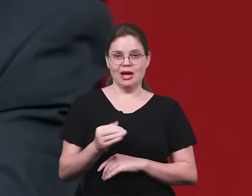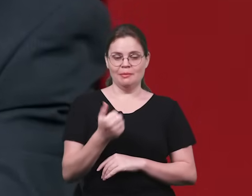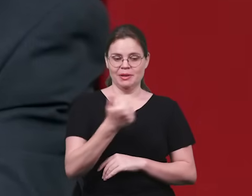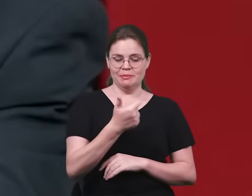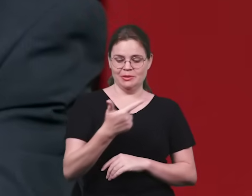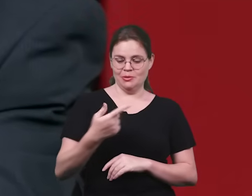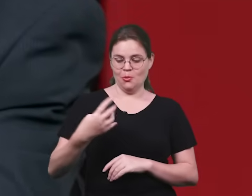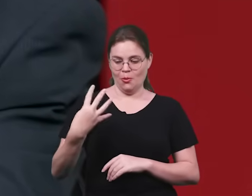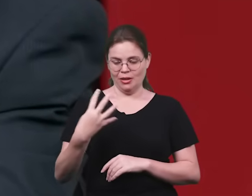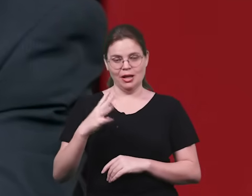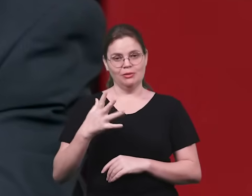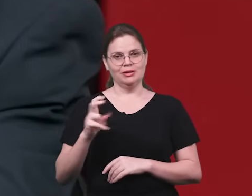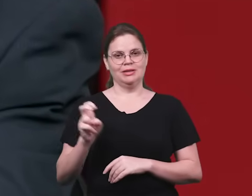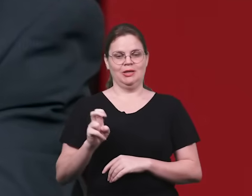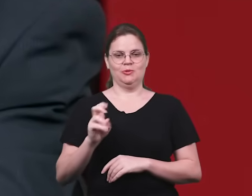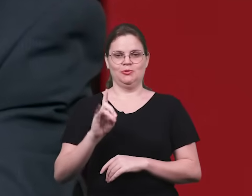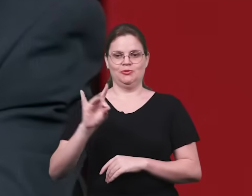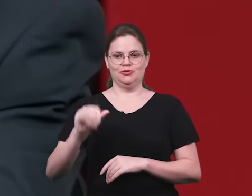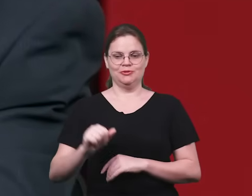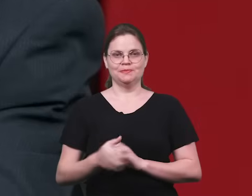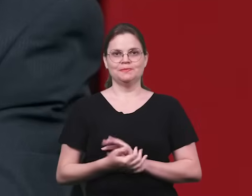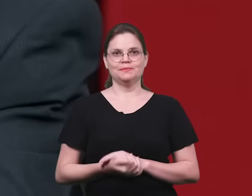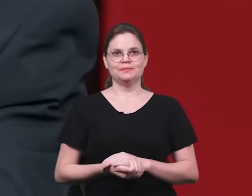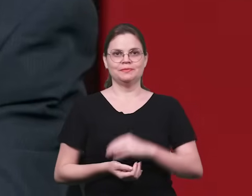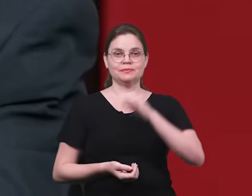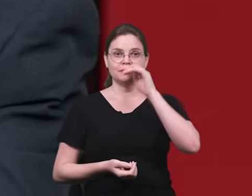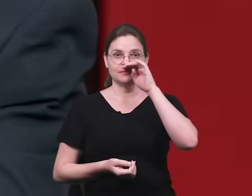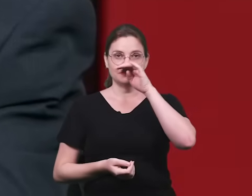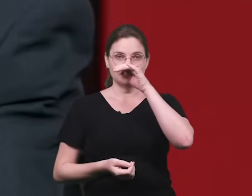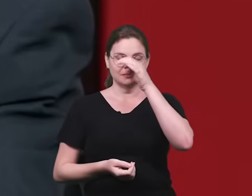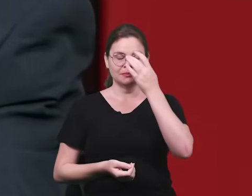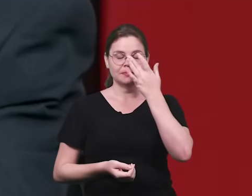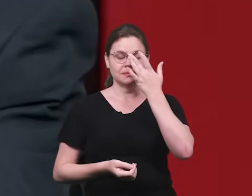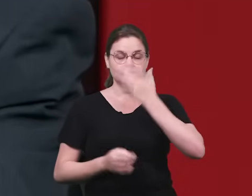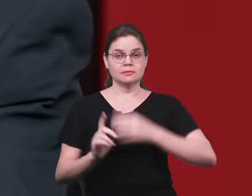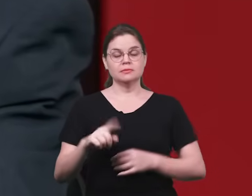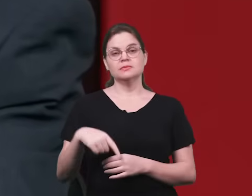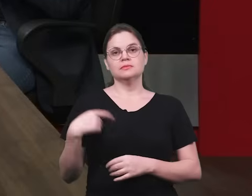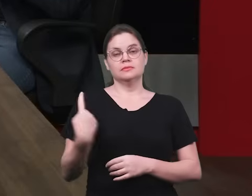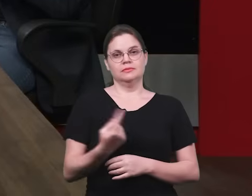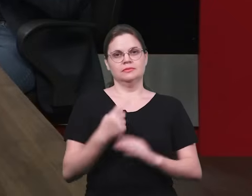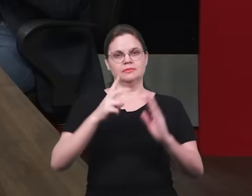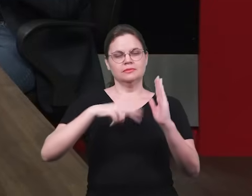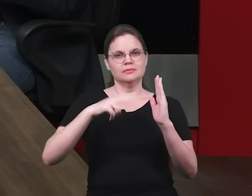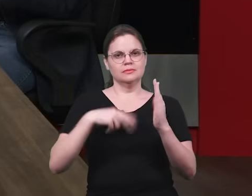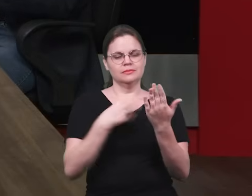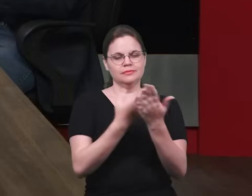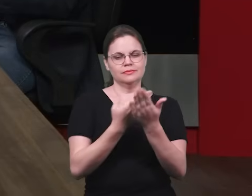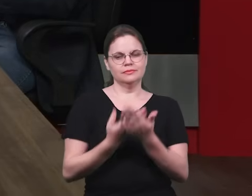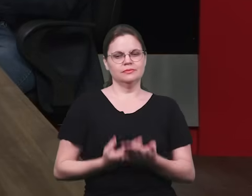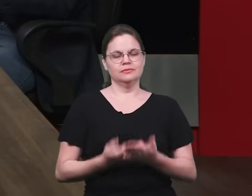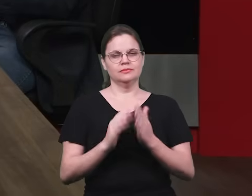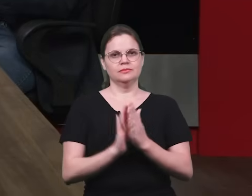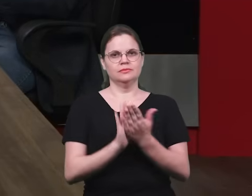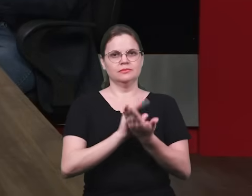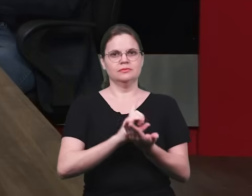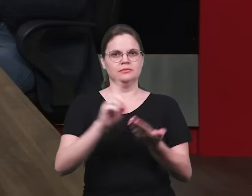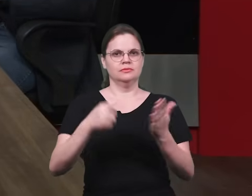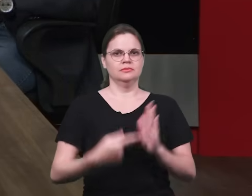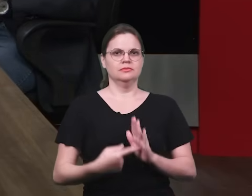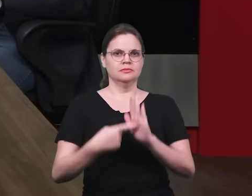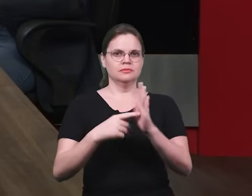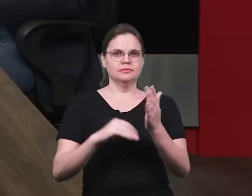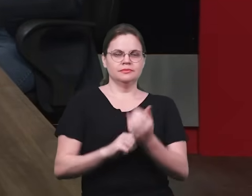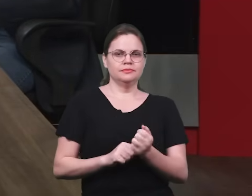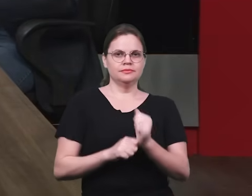4 dias e agora chegamos ao quinto. Quinto dia. E vamos percorrendo pela palavra de Deus, cada vez mais